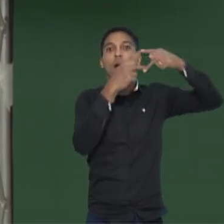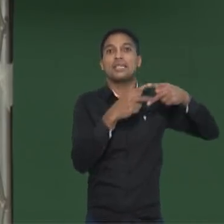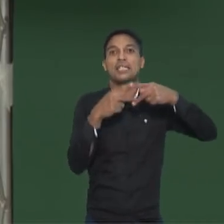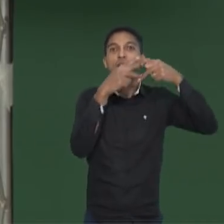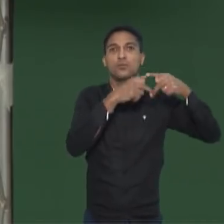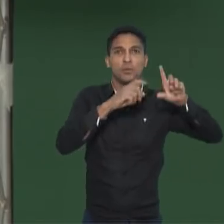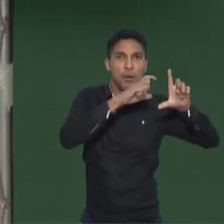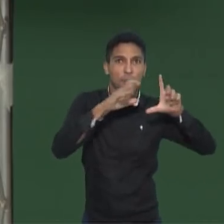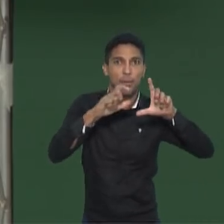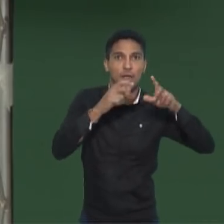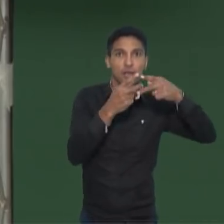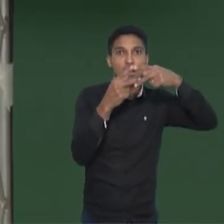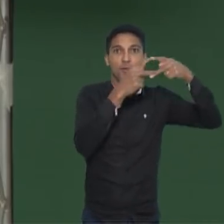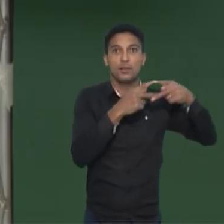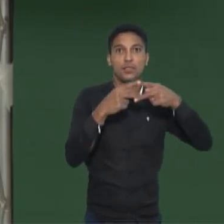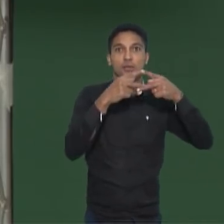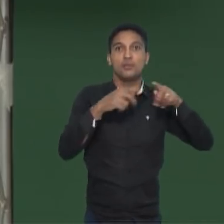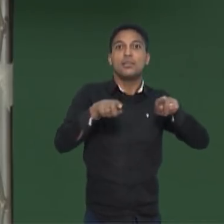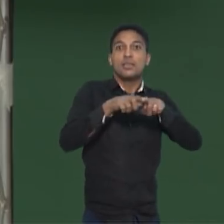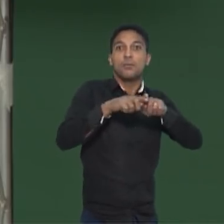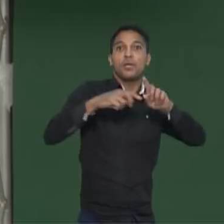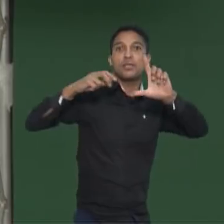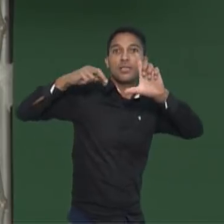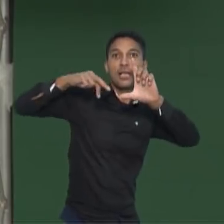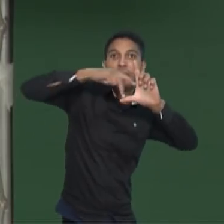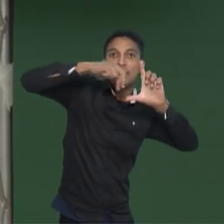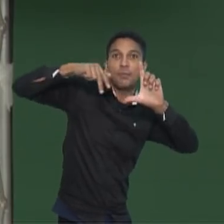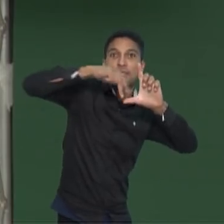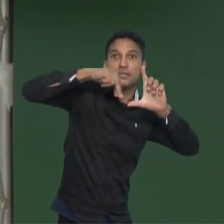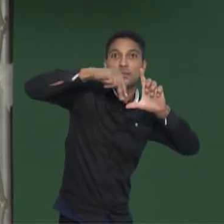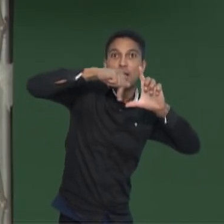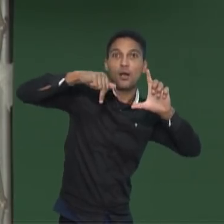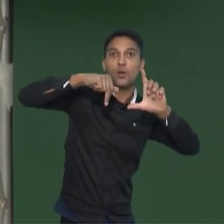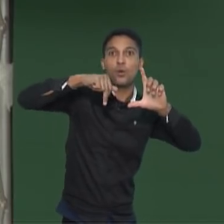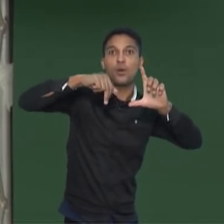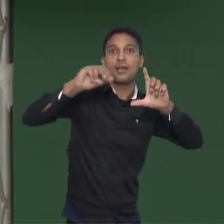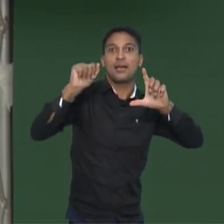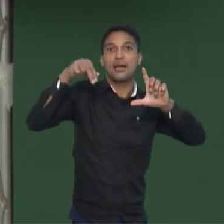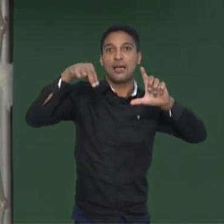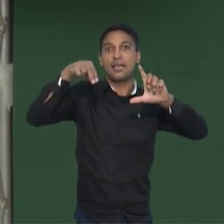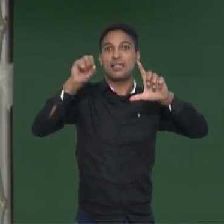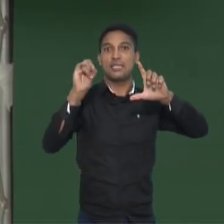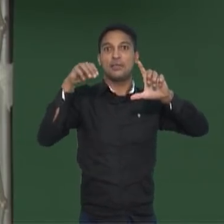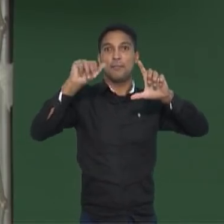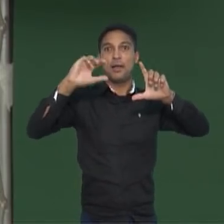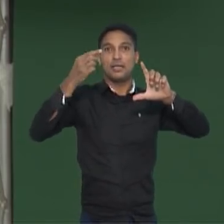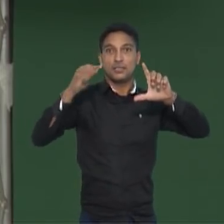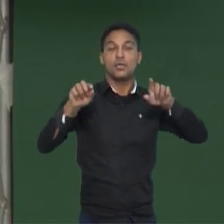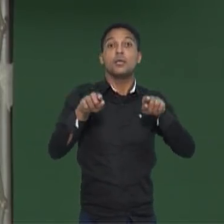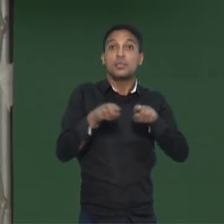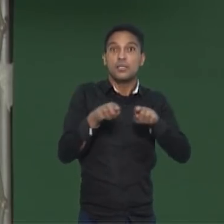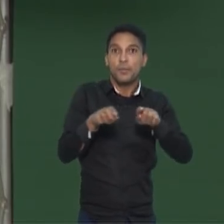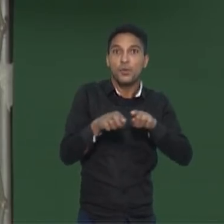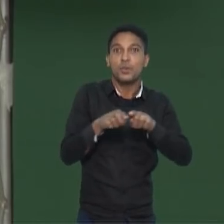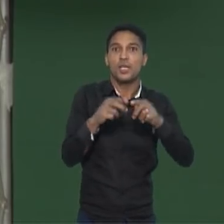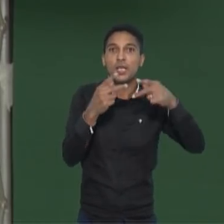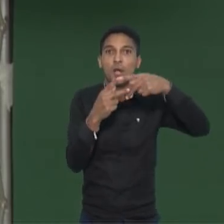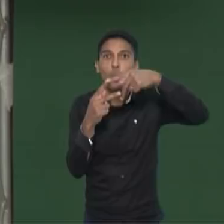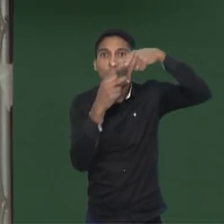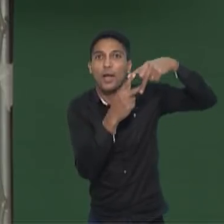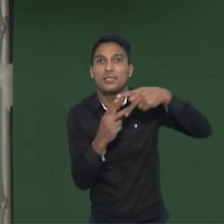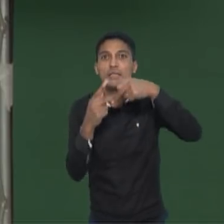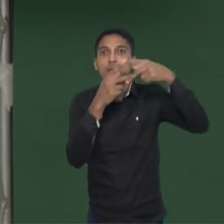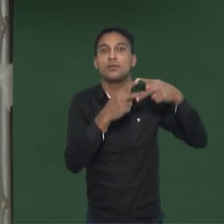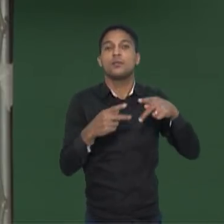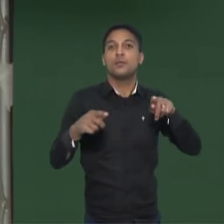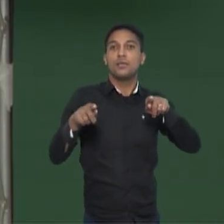nas animações, nos games, nos quadrinhos e obter mais informações sobre o Matrix. Por isso ele tem a ver com essa cultura